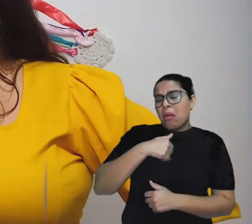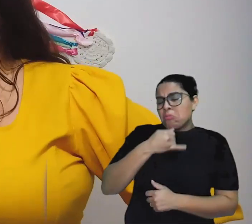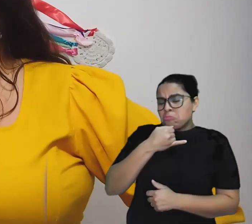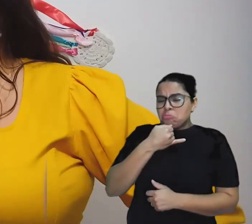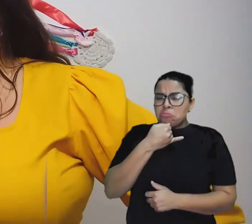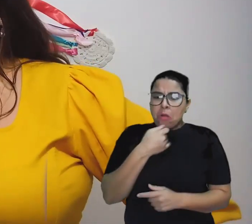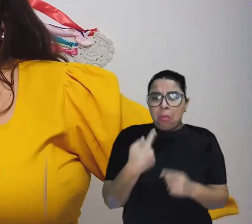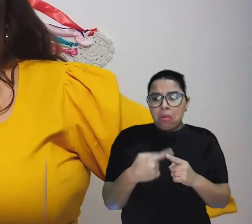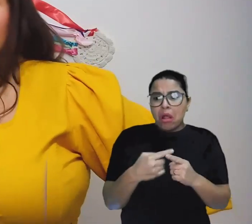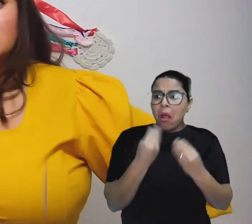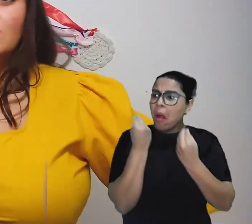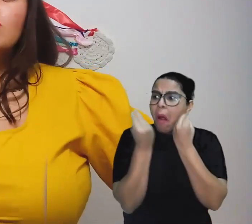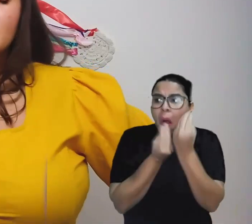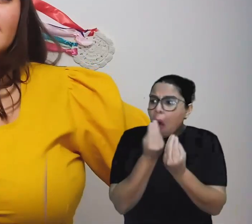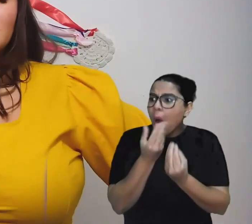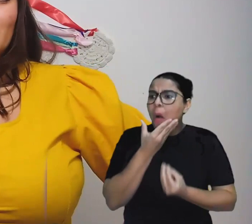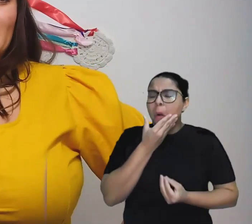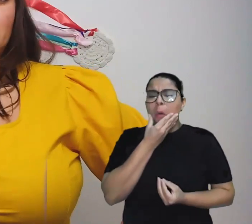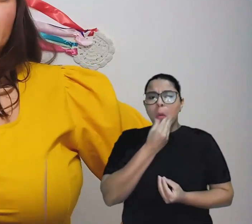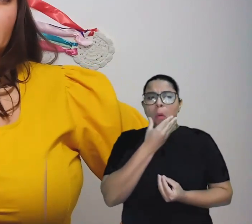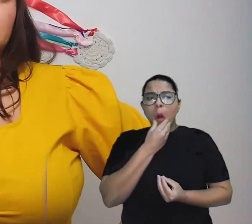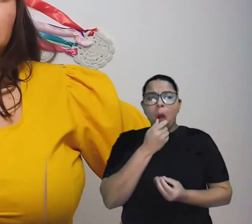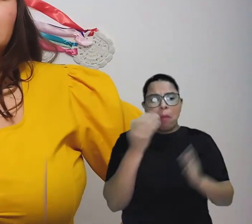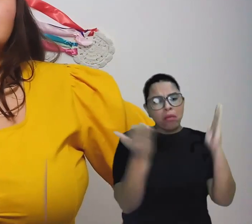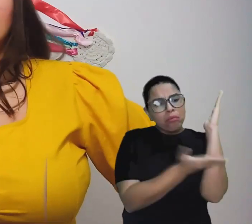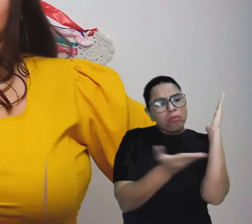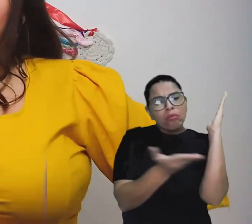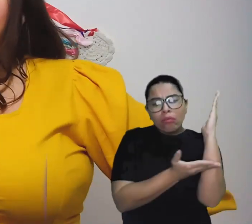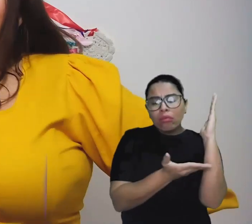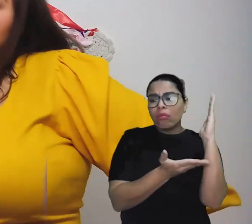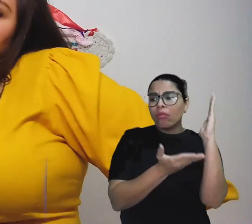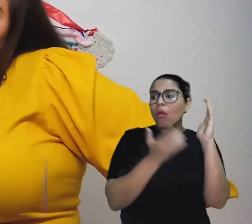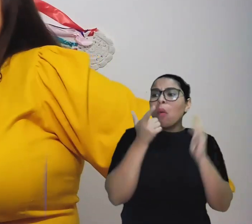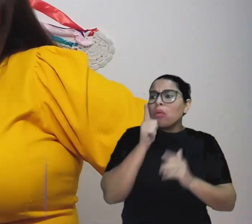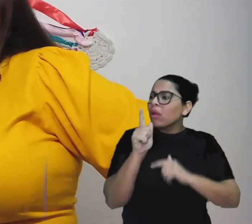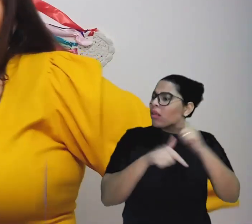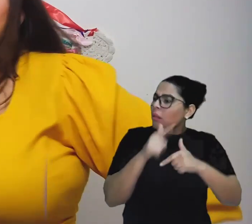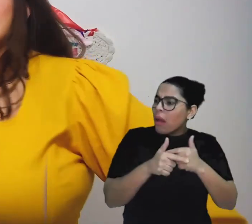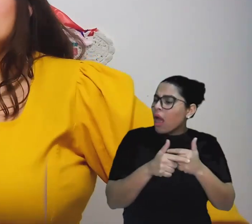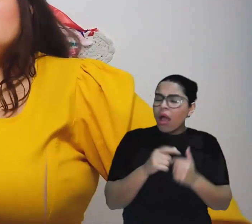lenhador sem perna, né, não consegue trabalhar direito. E aí eu fui no